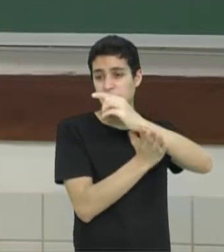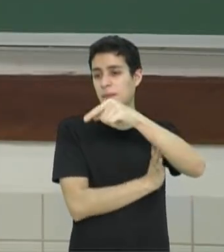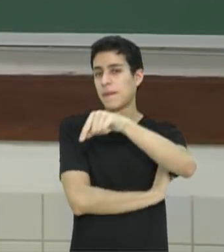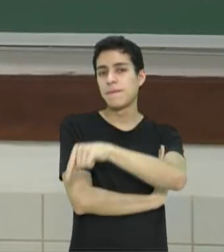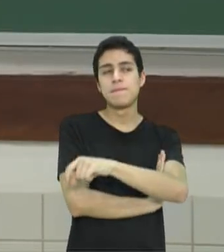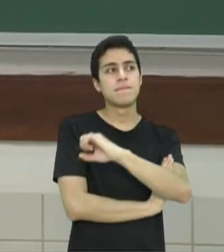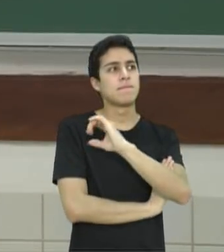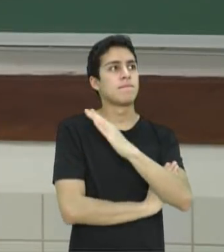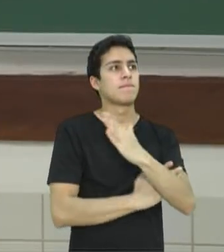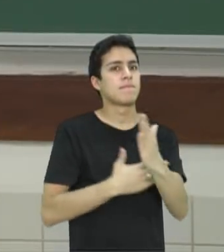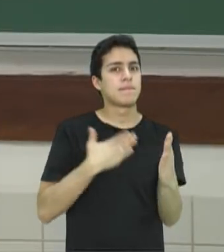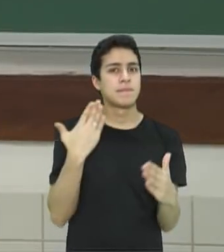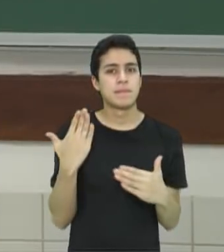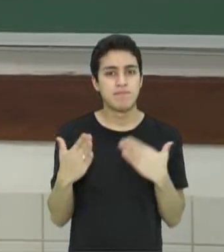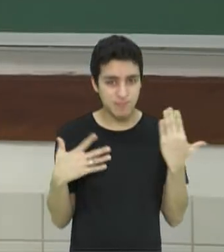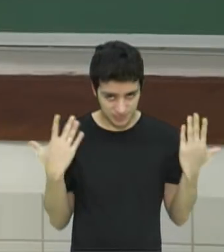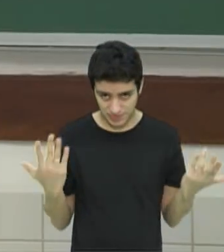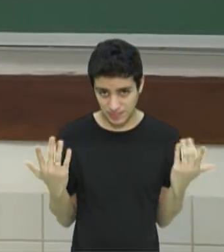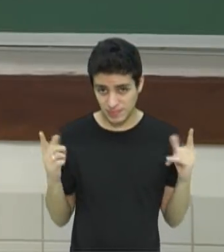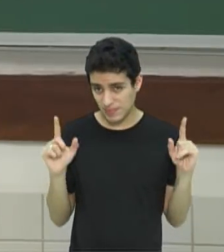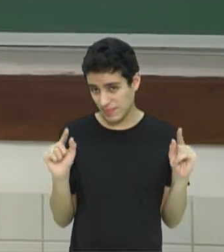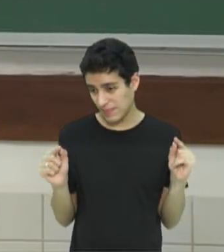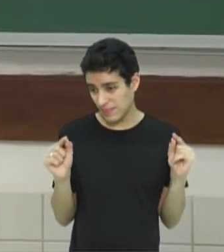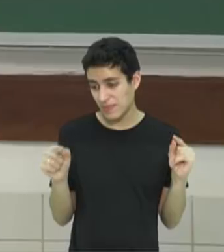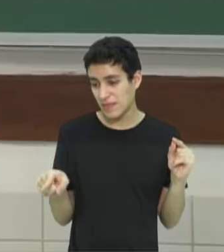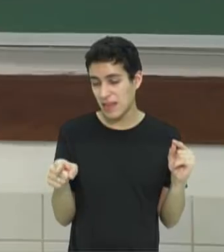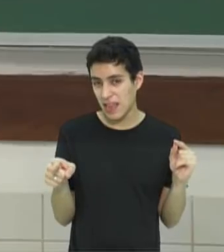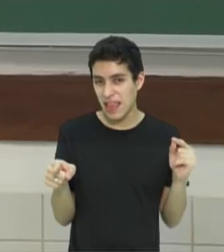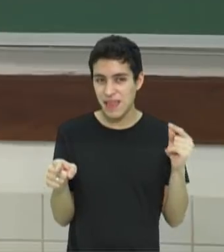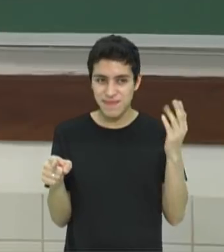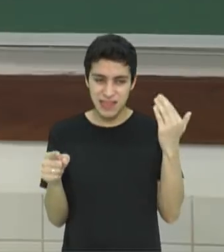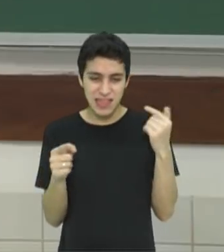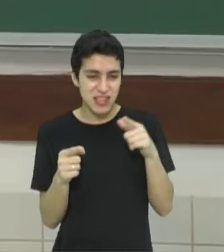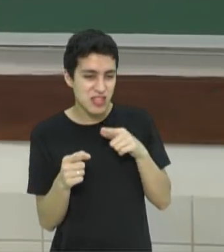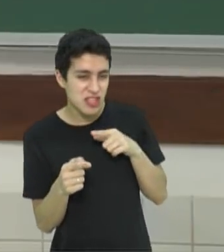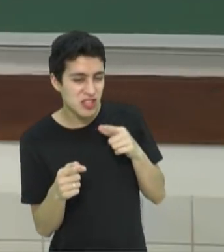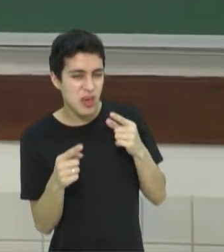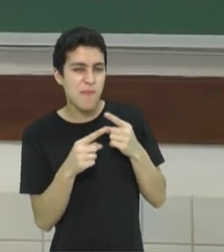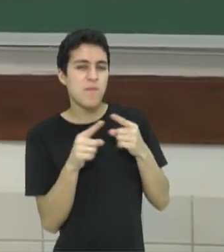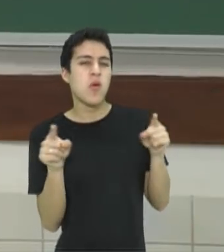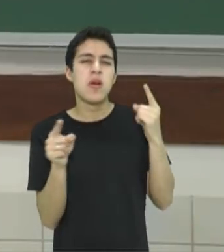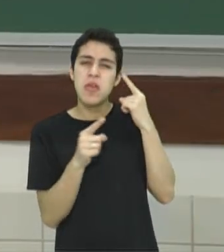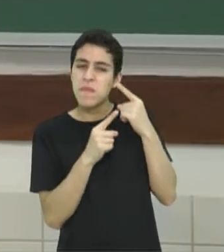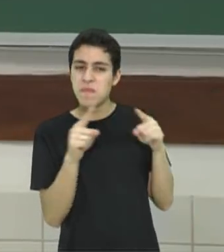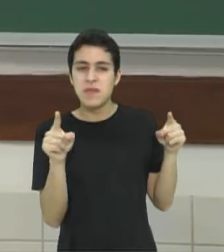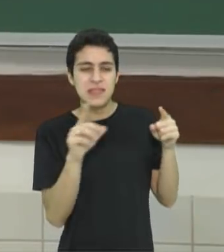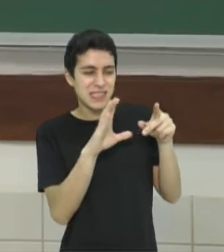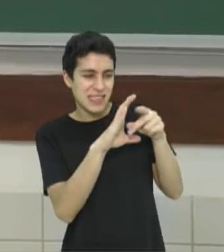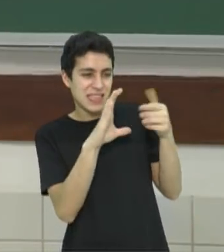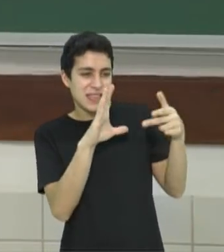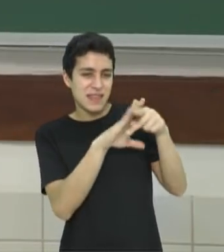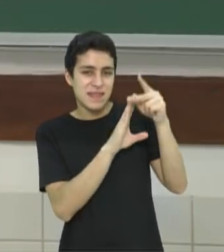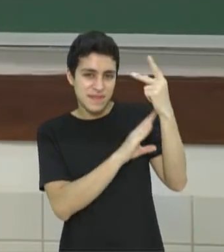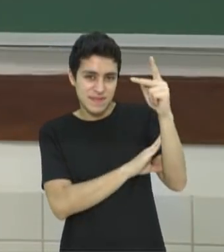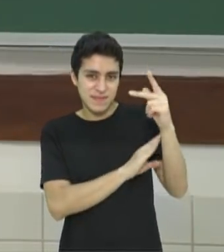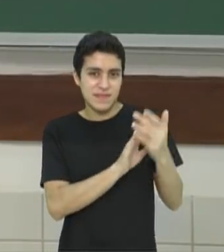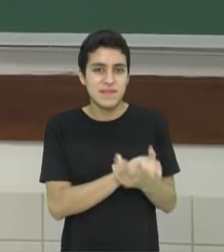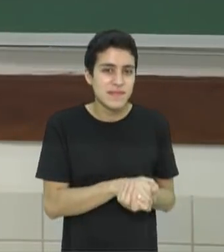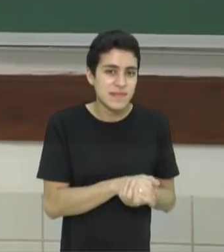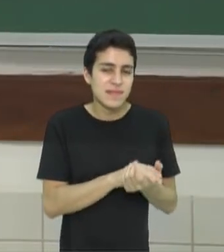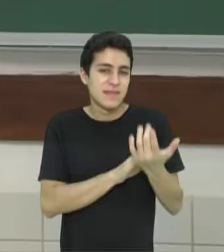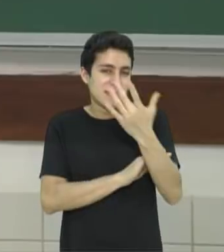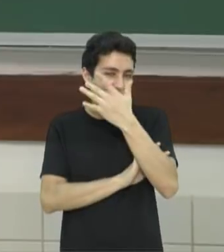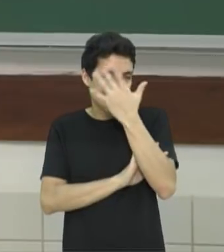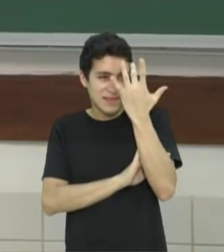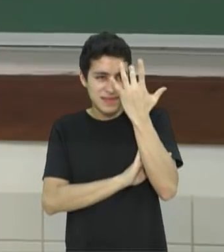isso apavorava ele. Inclusive, ele tinha uma musiquinha, esse programa tinha uma musiquinha bem característica, e as